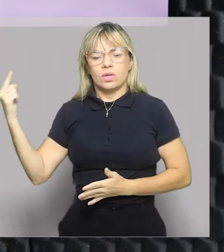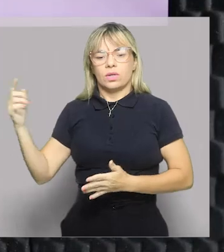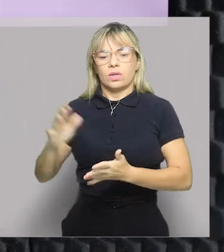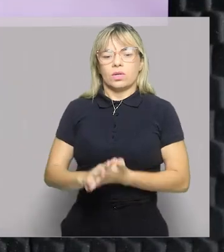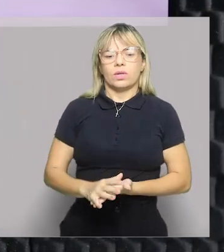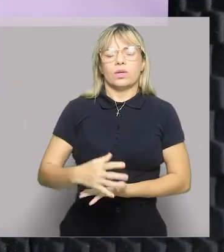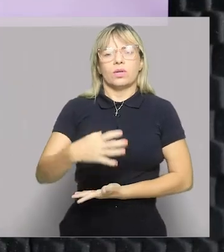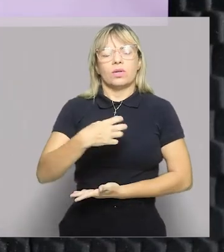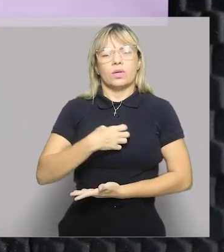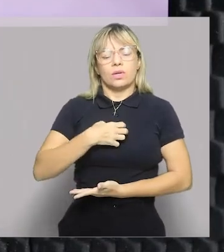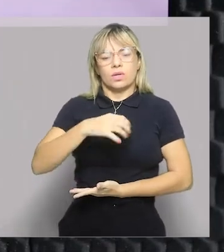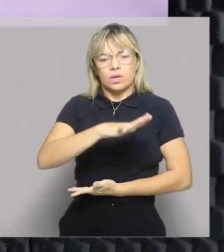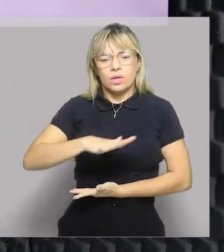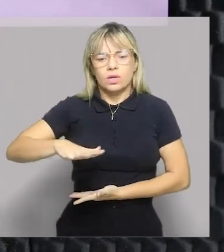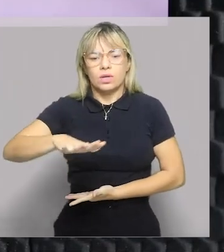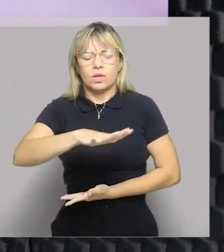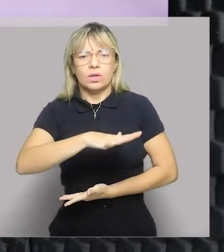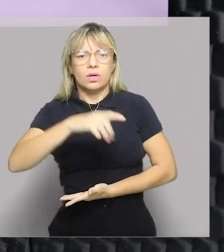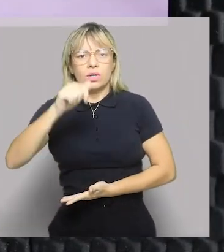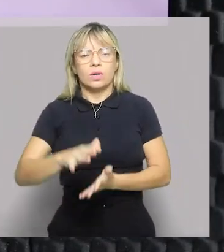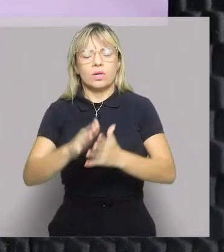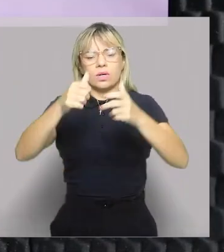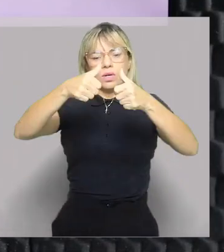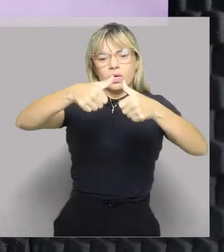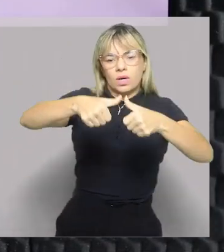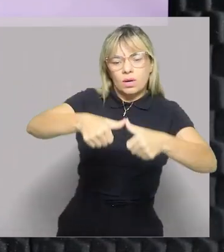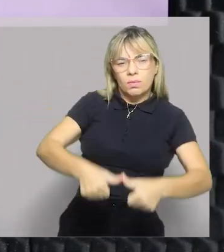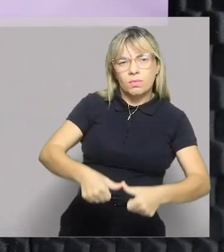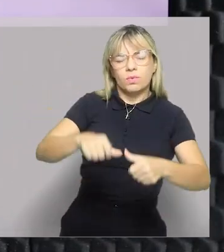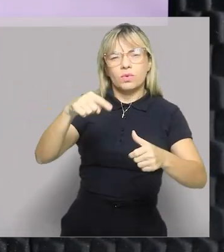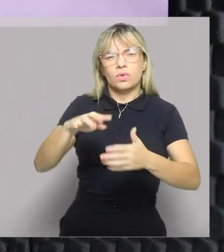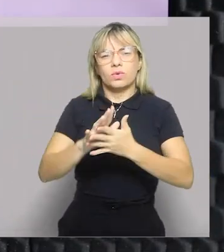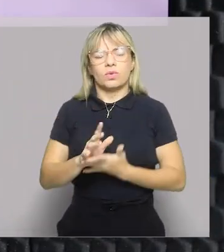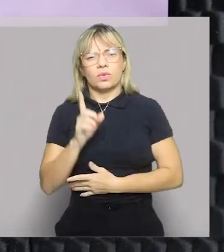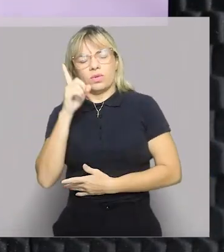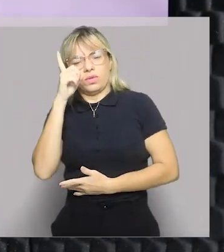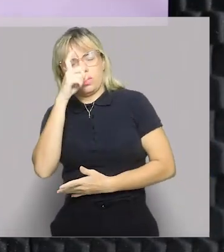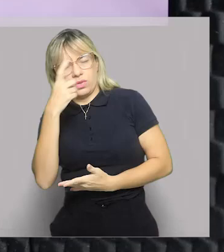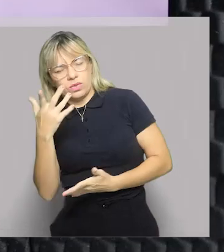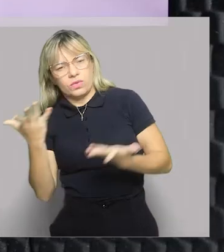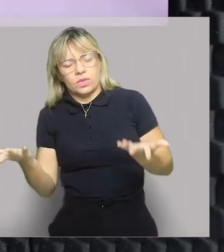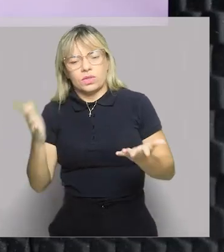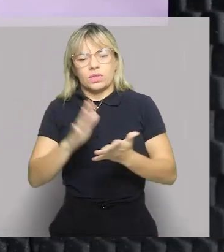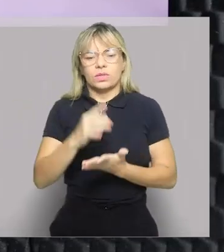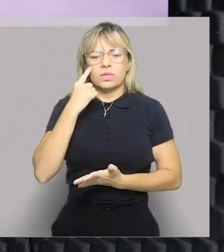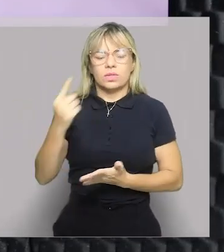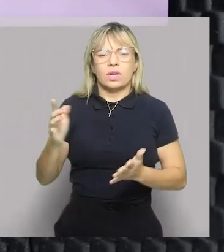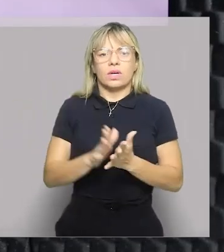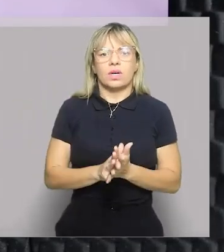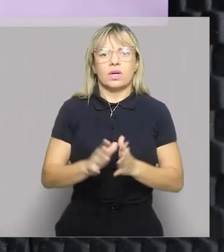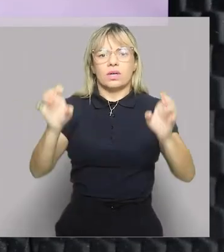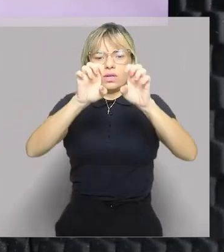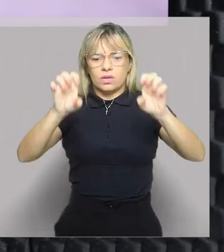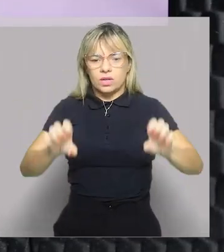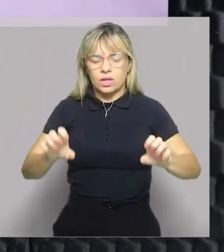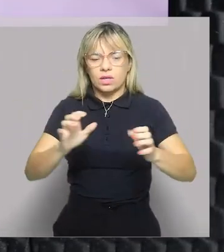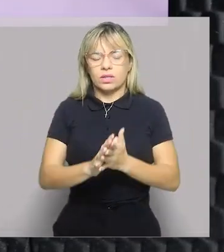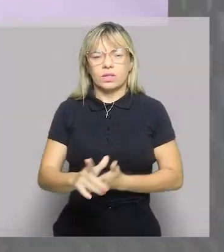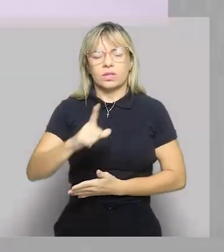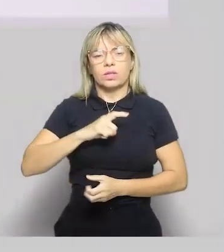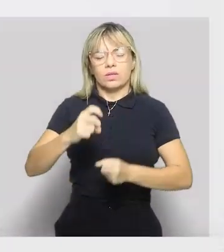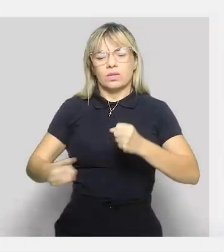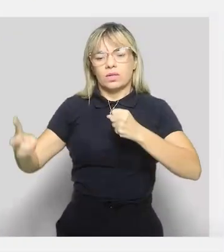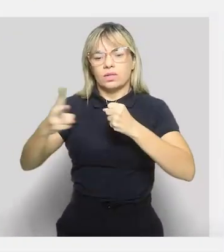oração, por quê? Porque está estruturado em torno de um verbo, ao mesmo tempo que é uma frase, já que tem um sentido completo, tá